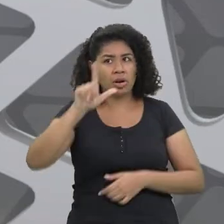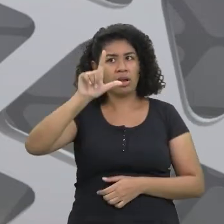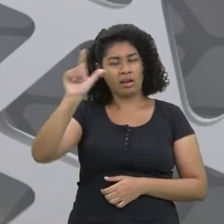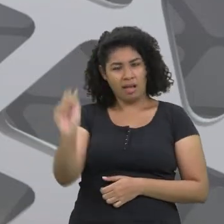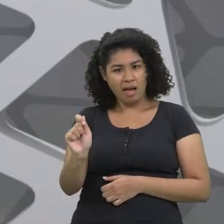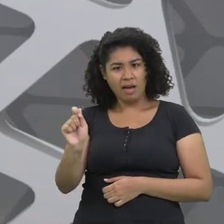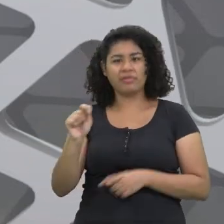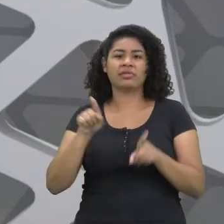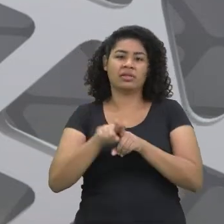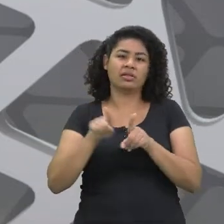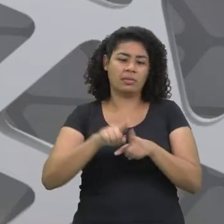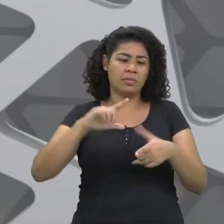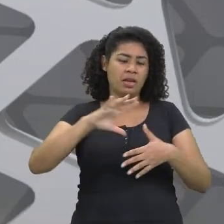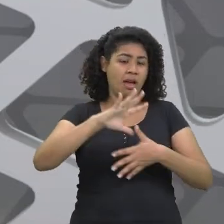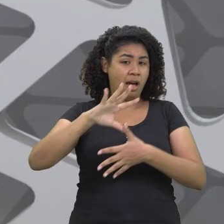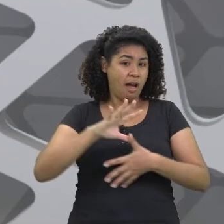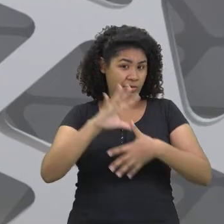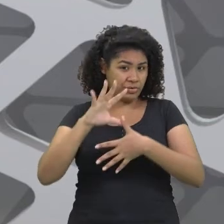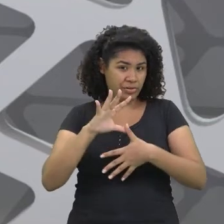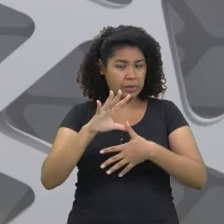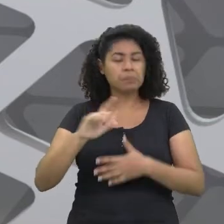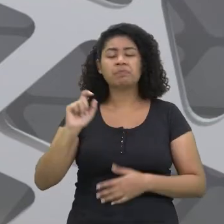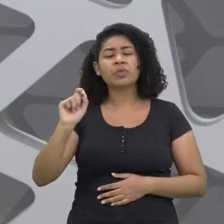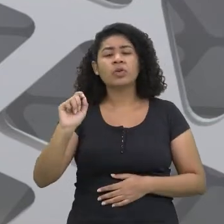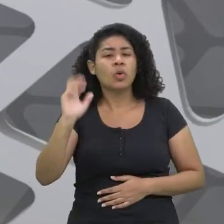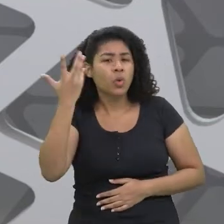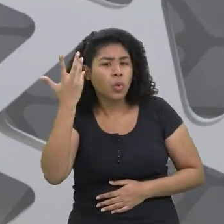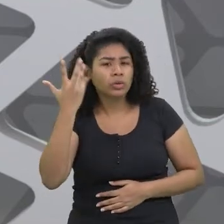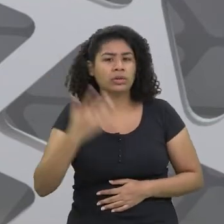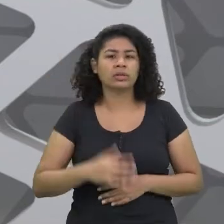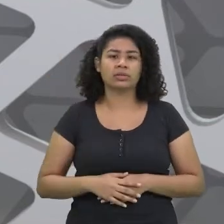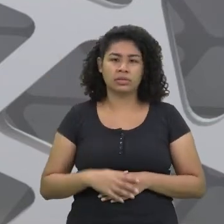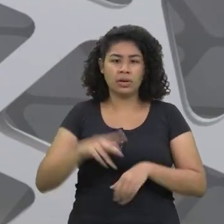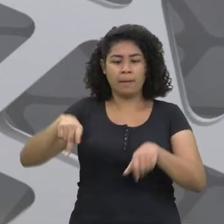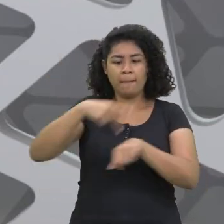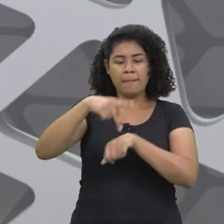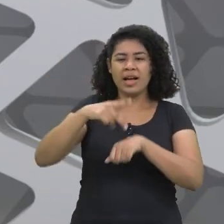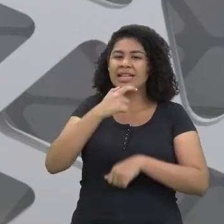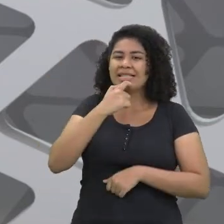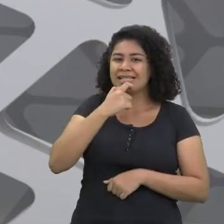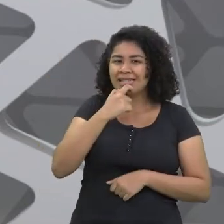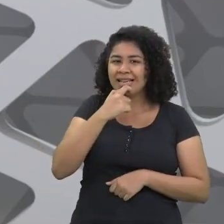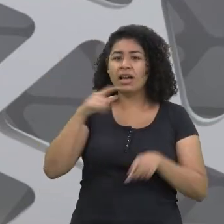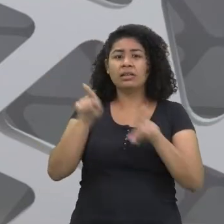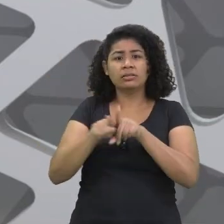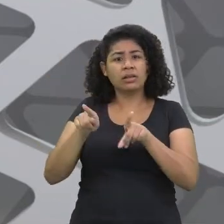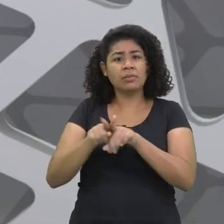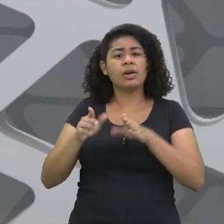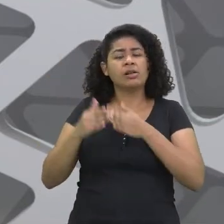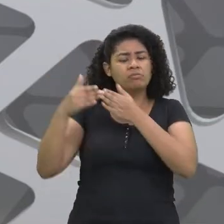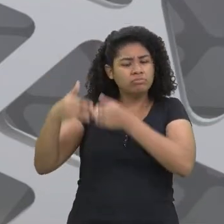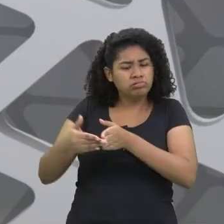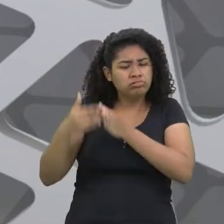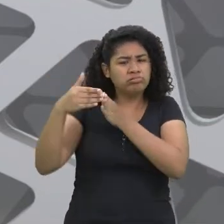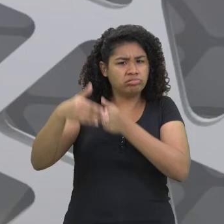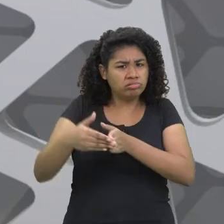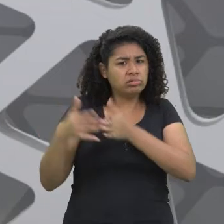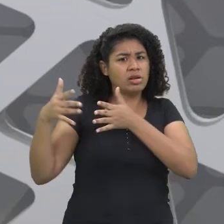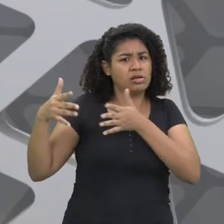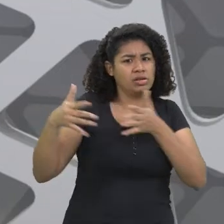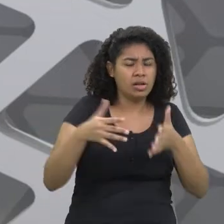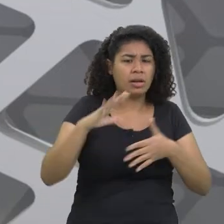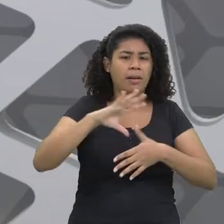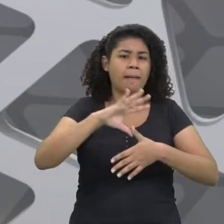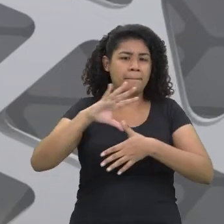sobre as Américas, né? O que vai acontecer? A Inglaterra também vai se lançar sobre as Américas. Só que nós temos que lembrar que a